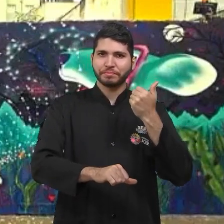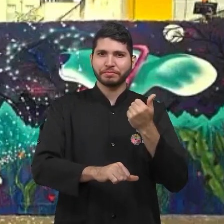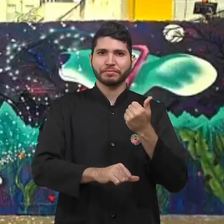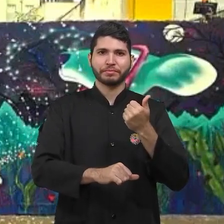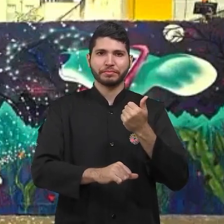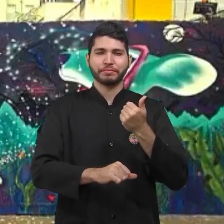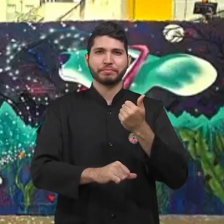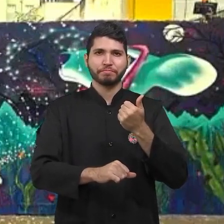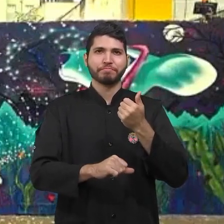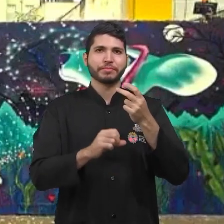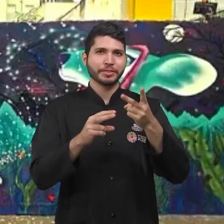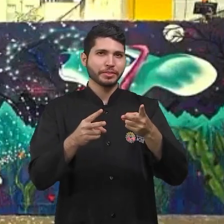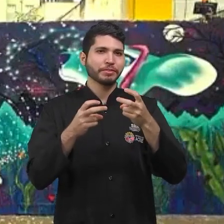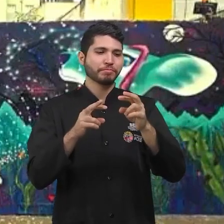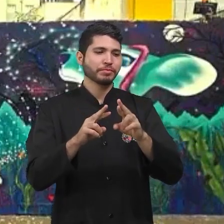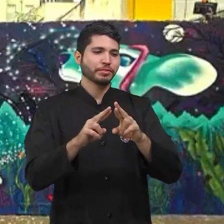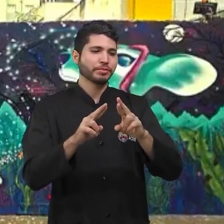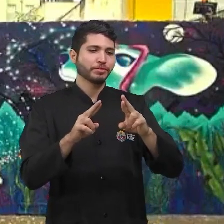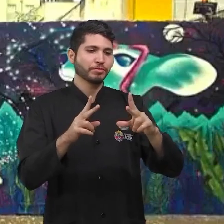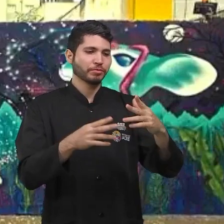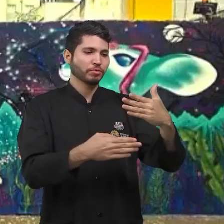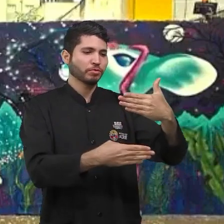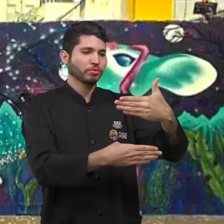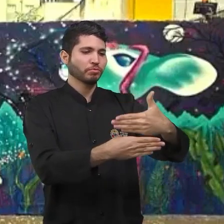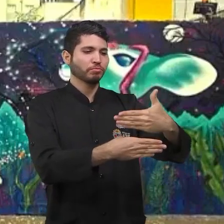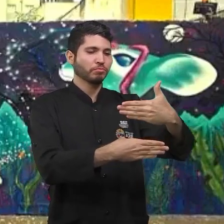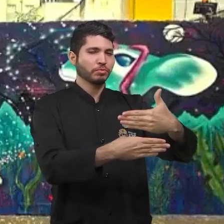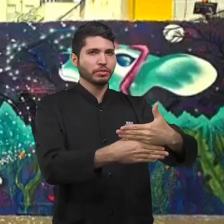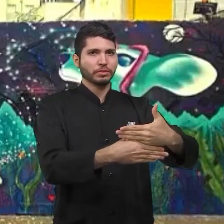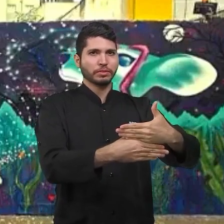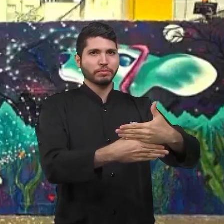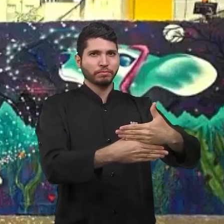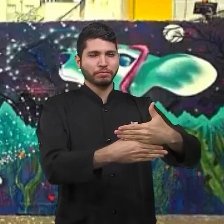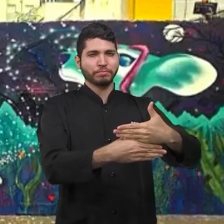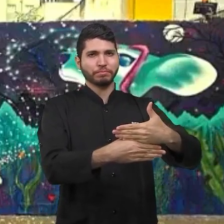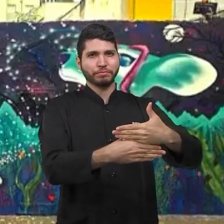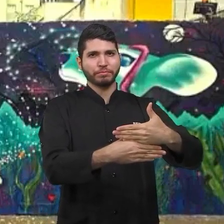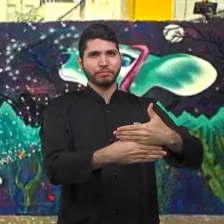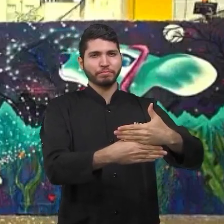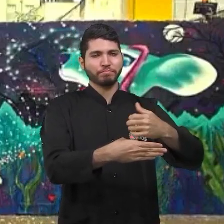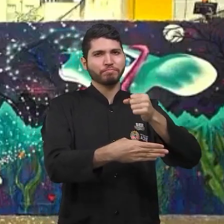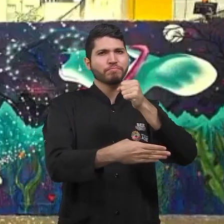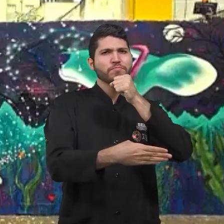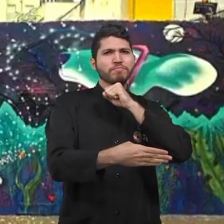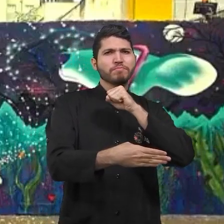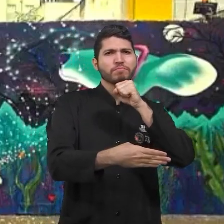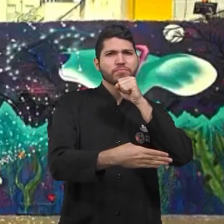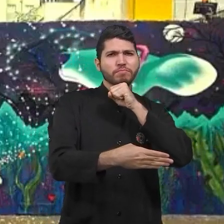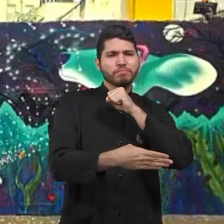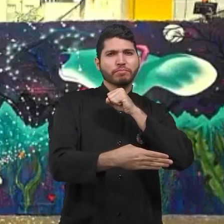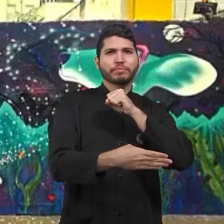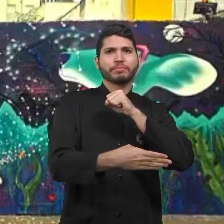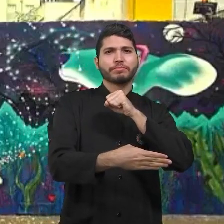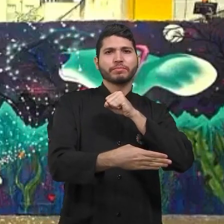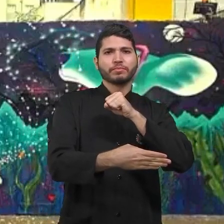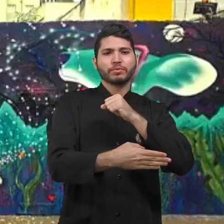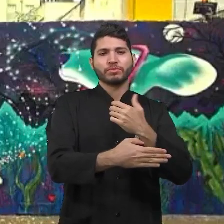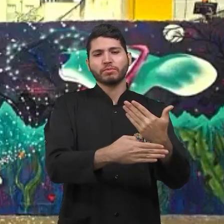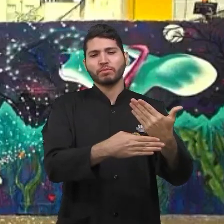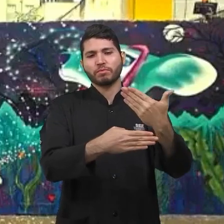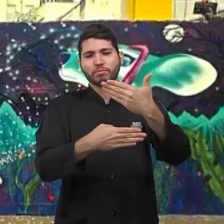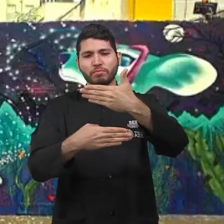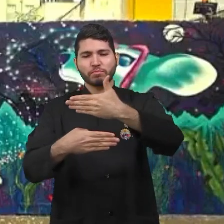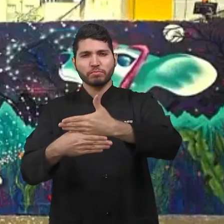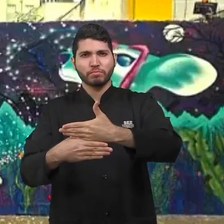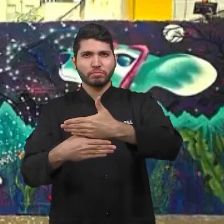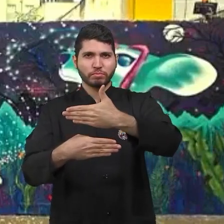essa diferença entre um muro já bem antigo, né, com um